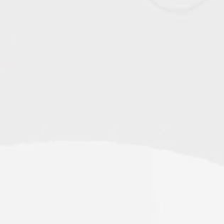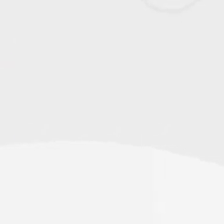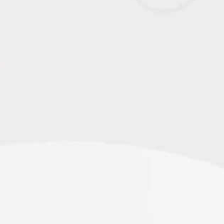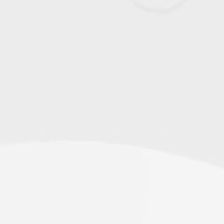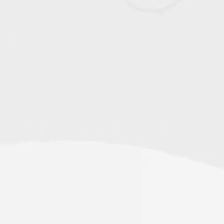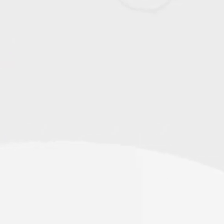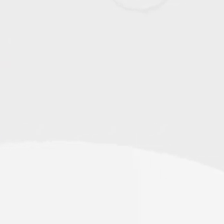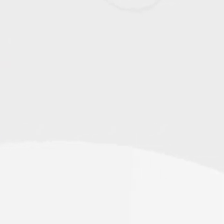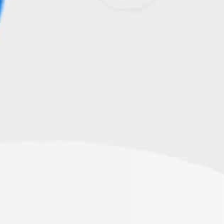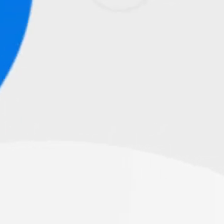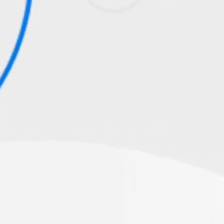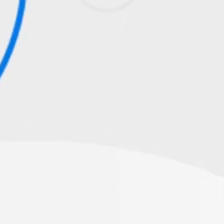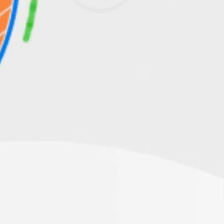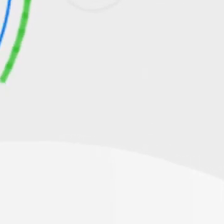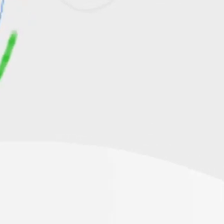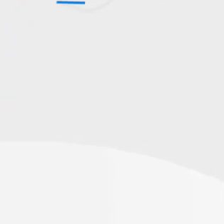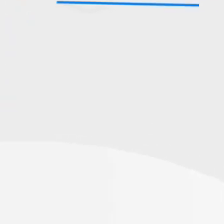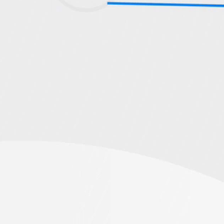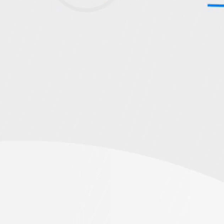Música